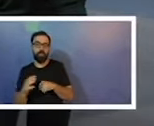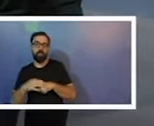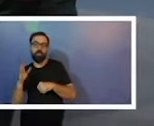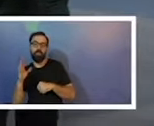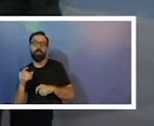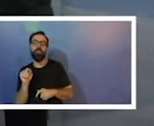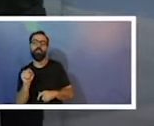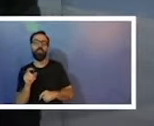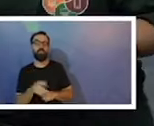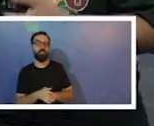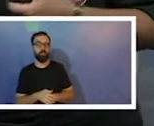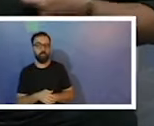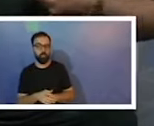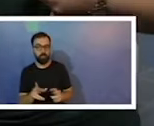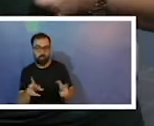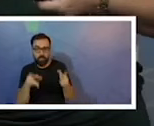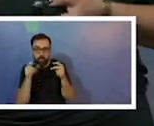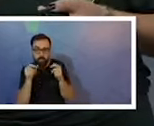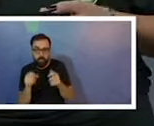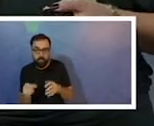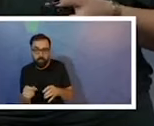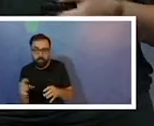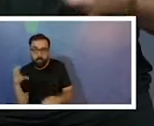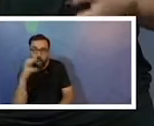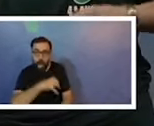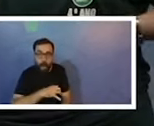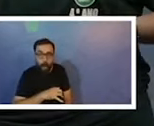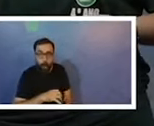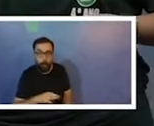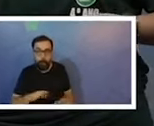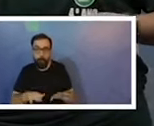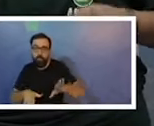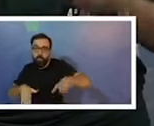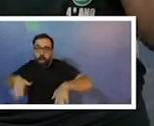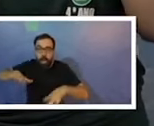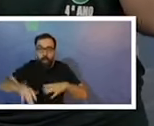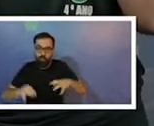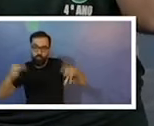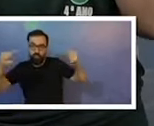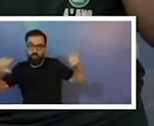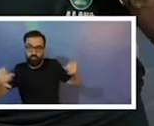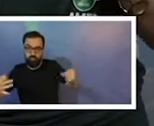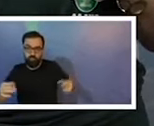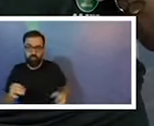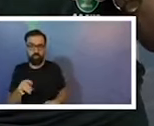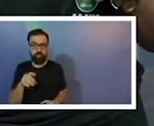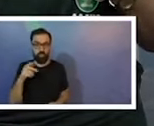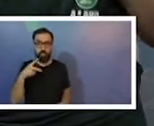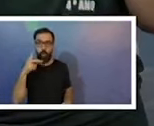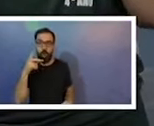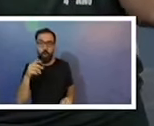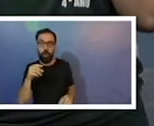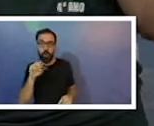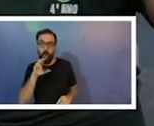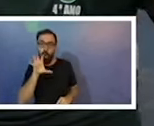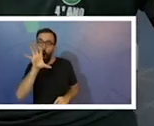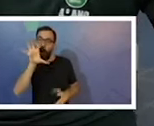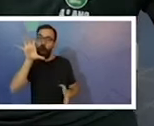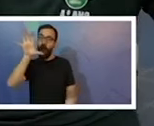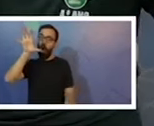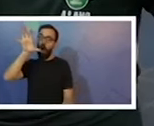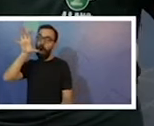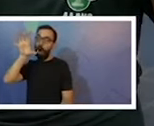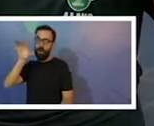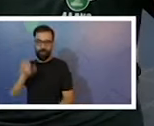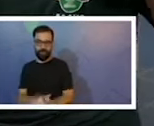onça-pintada? Perceberam como ela é rápida, como ela nada bem? E o som que ela produz? Imagina a gente